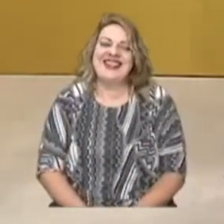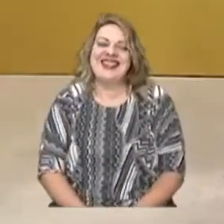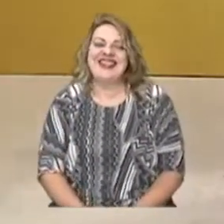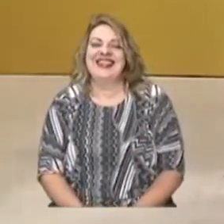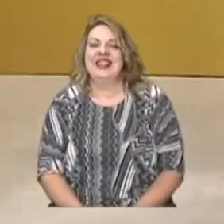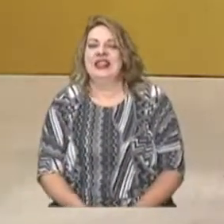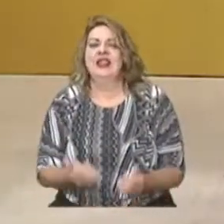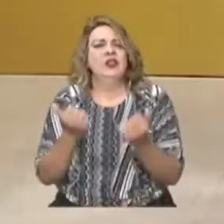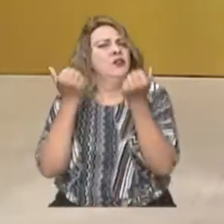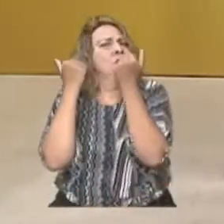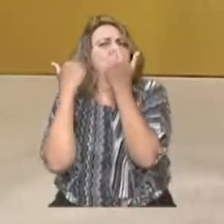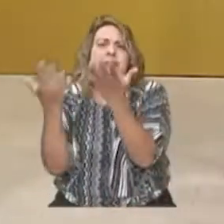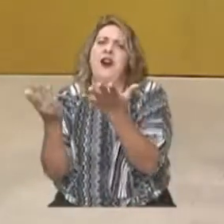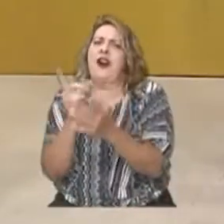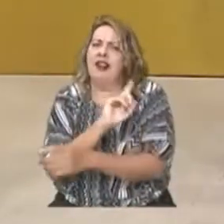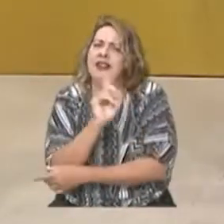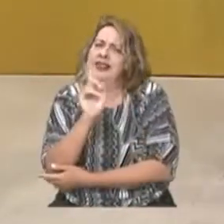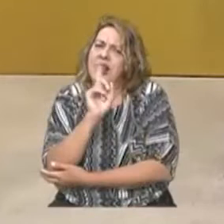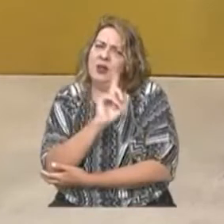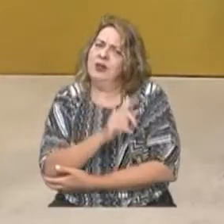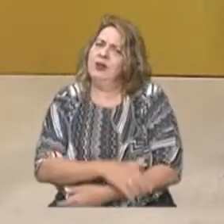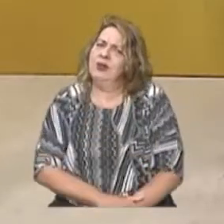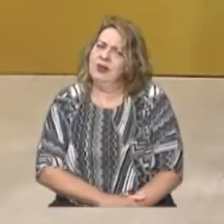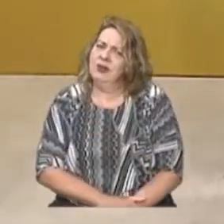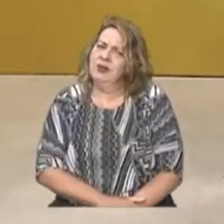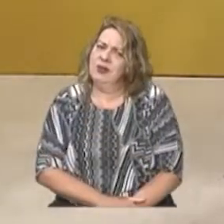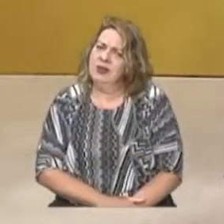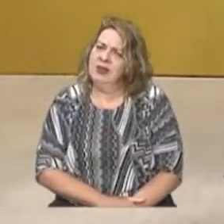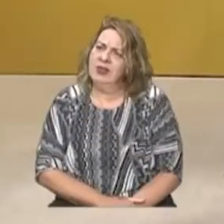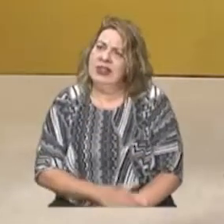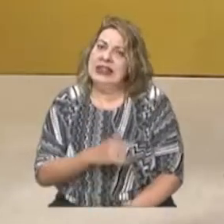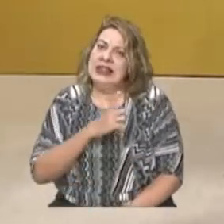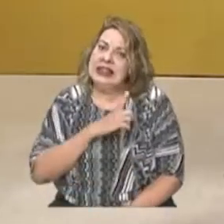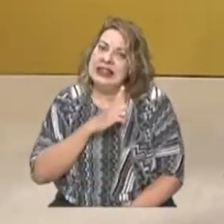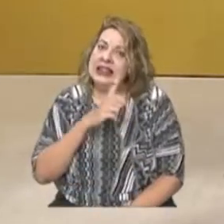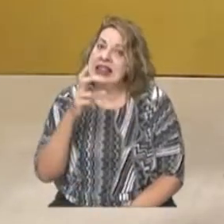100 mil reais! Não fica de fora, minha gente. Ainda tem